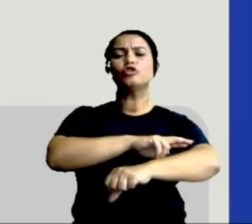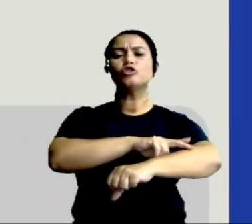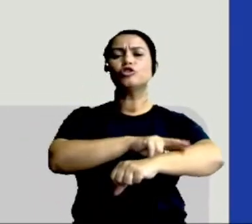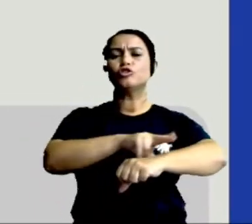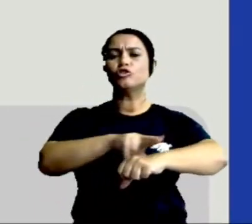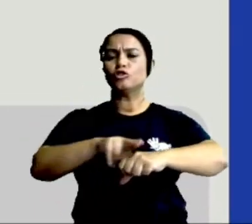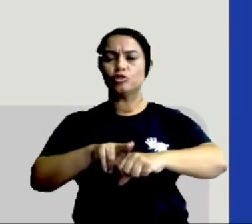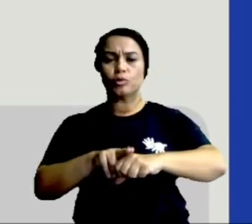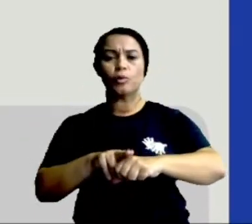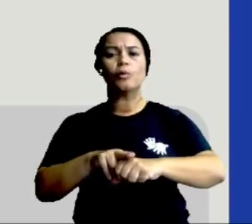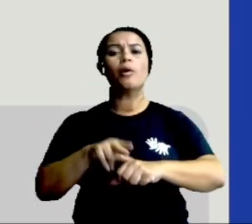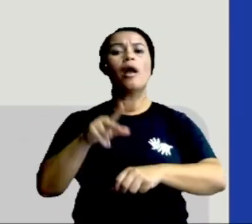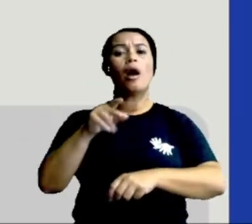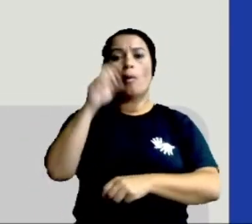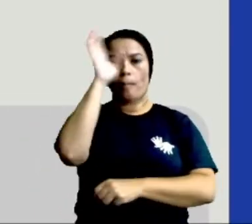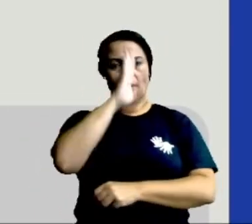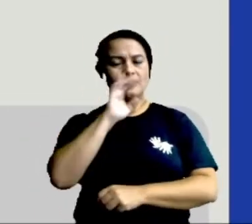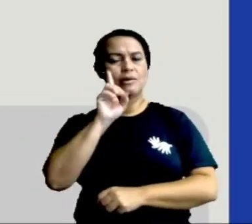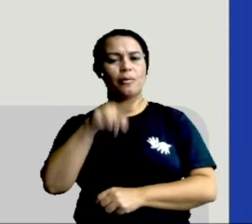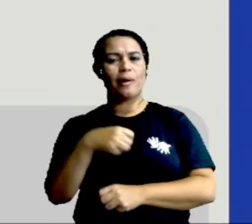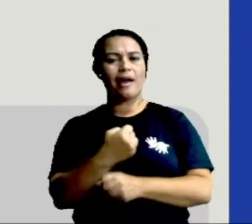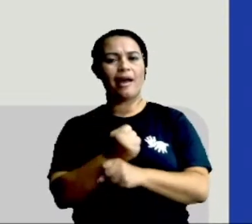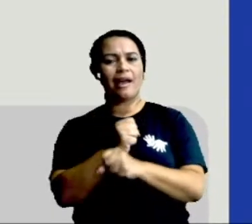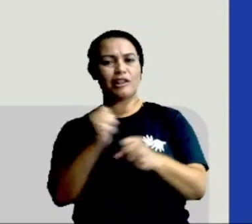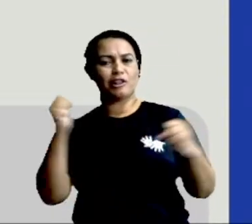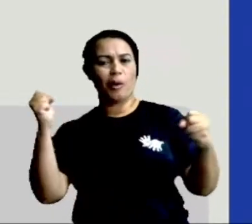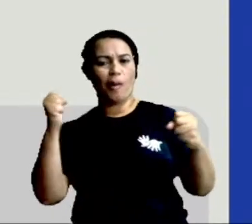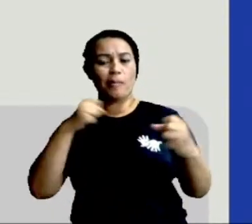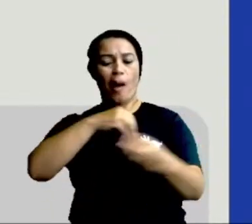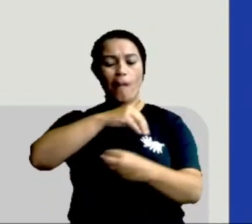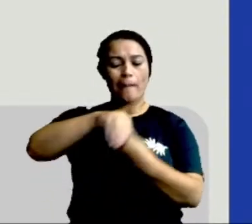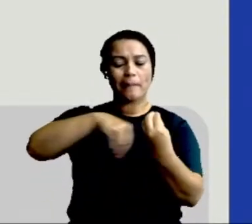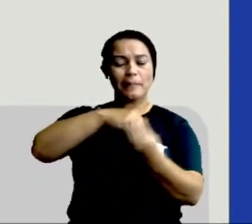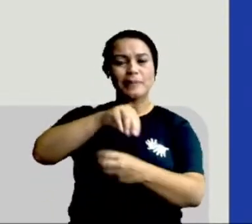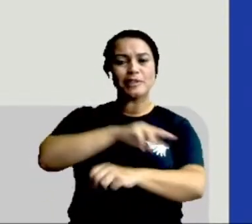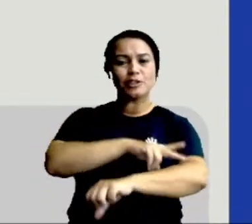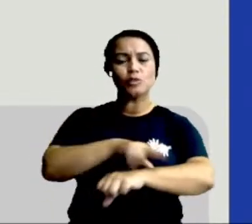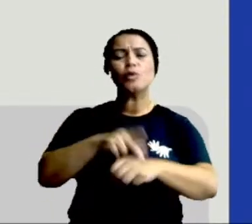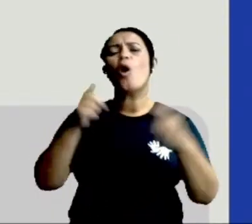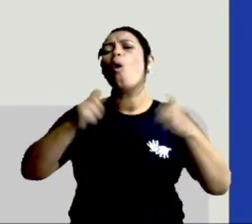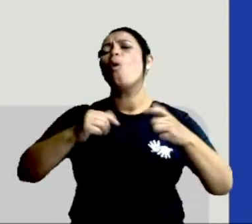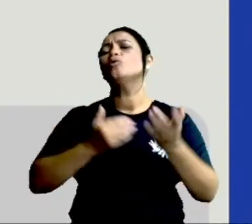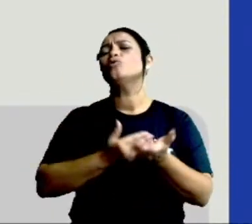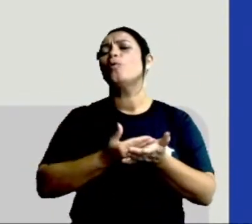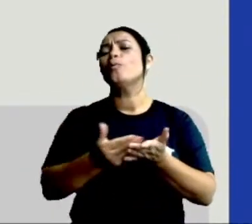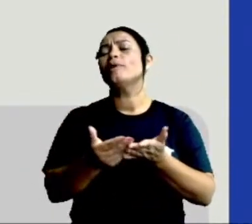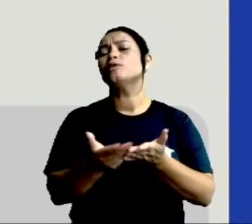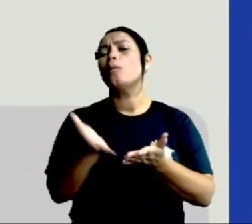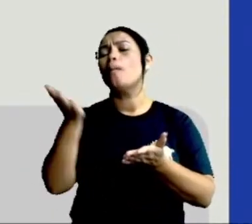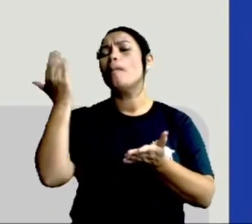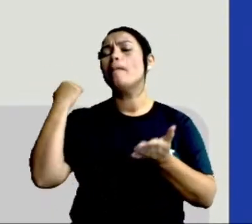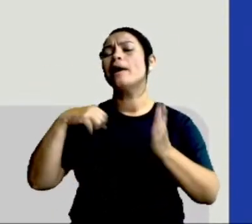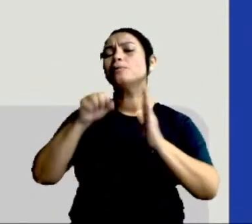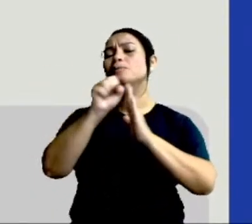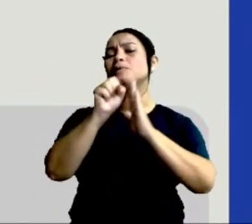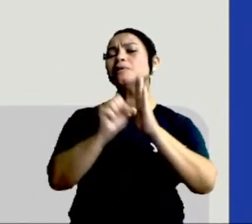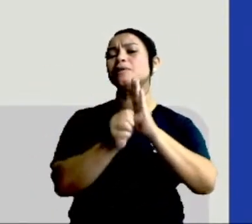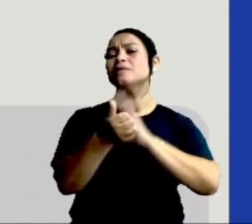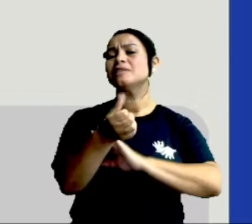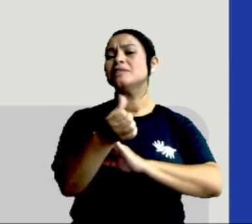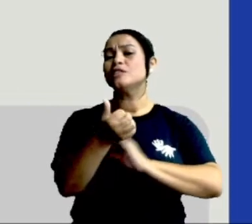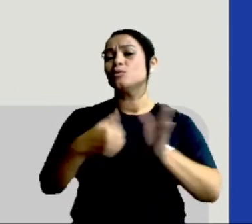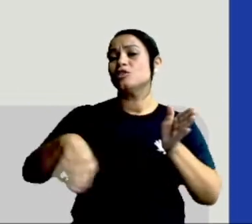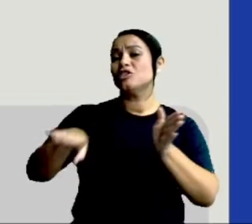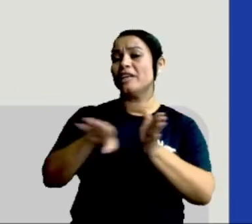O Brasil é um país de grande miscigenação. Onde tudo começou? Lá no século XVI,